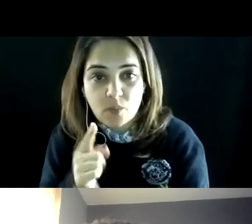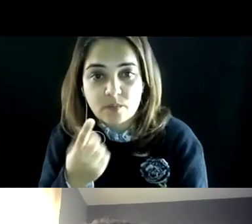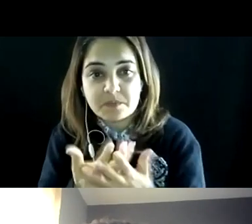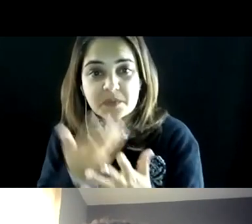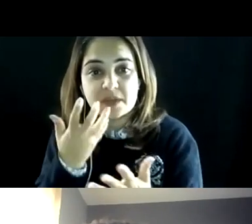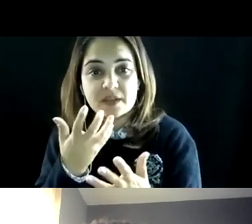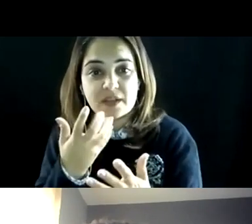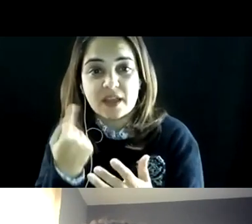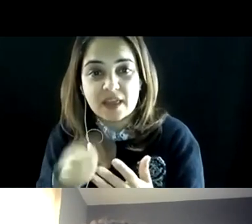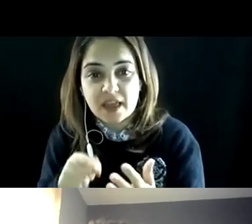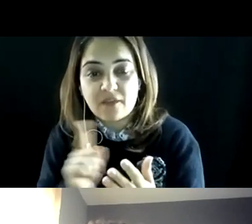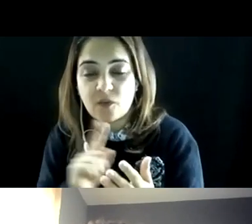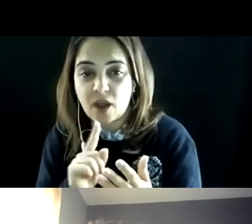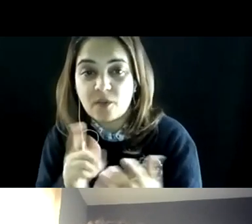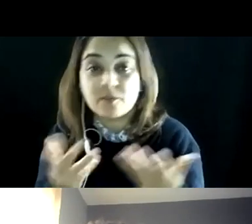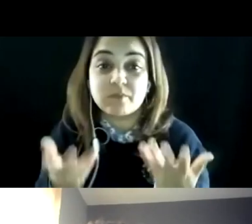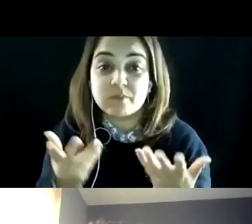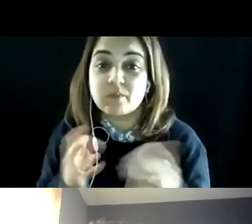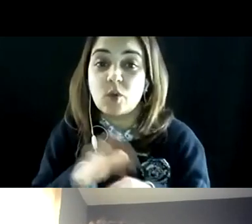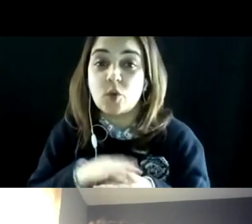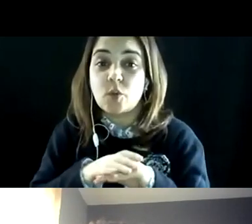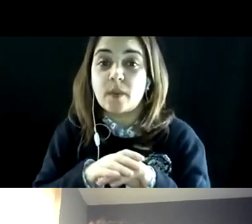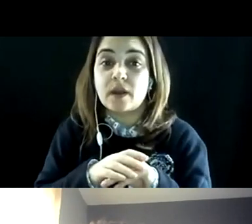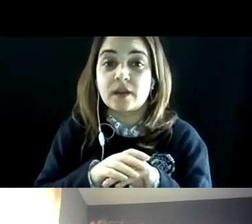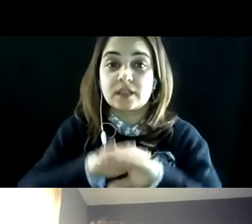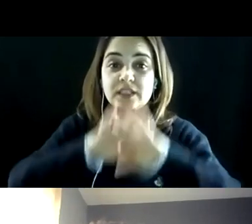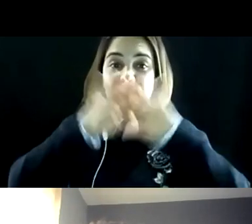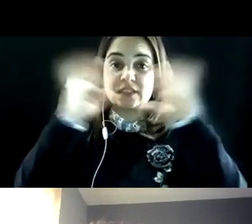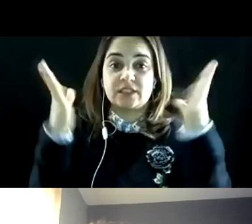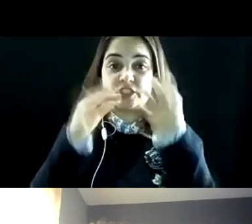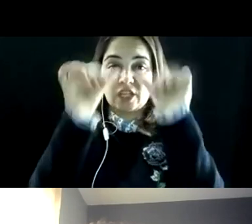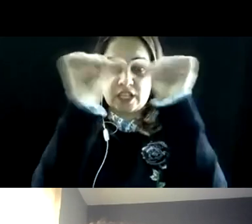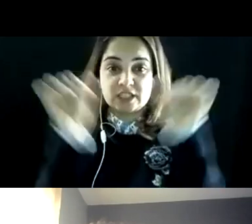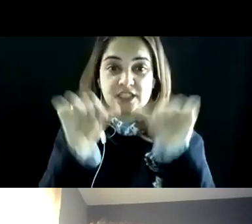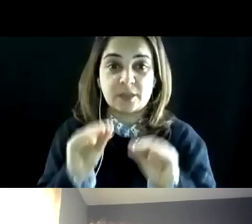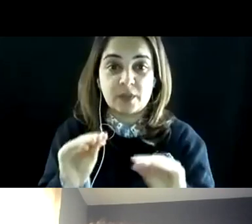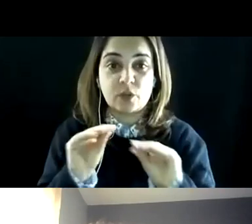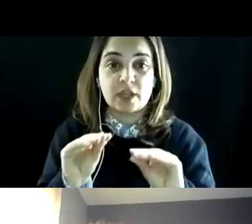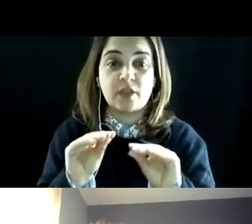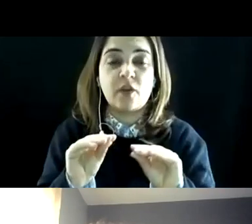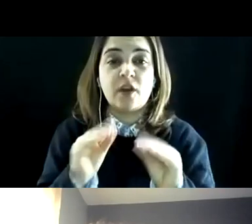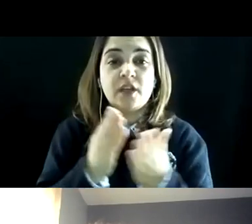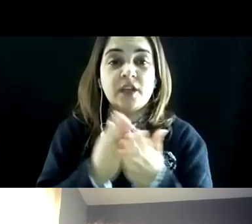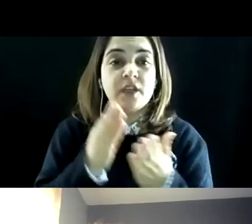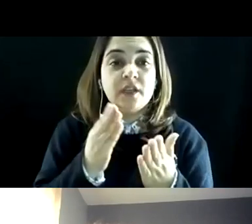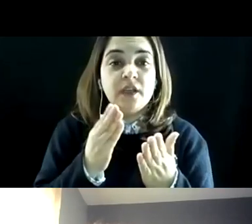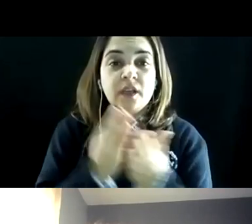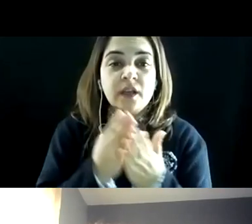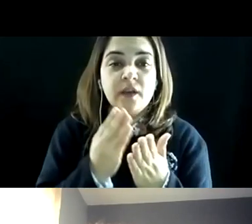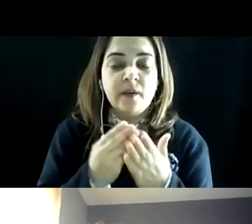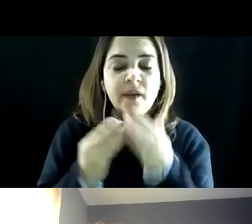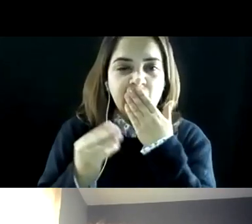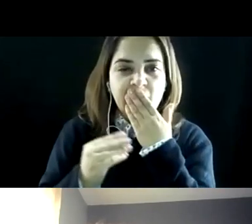não têm, de maneira que todo o sistema educativo não assentasse apenas e apenas numa